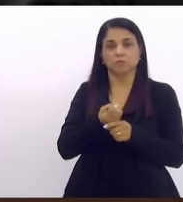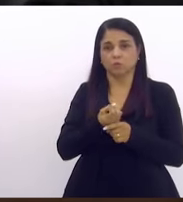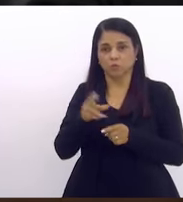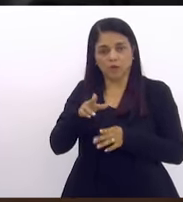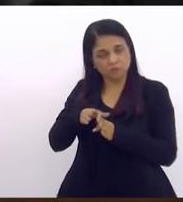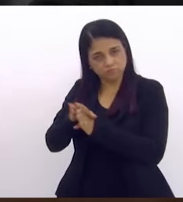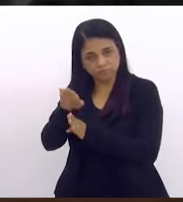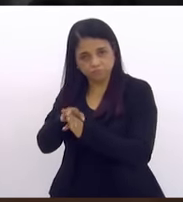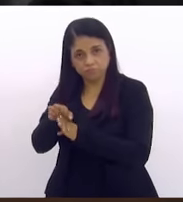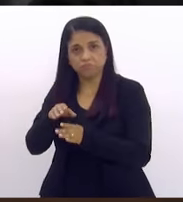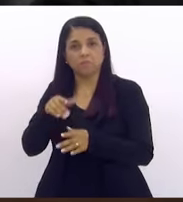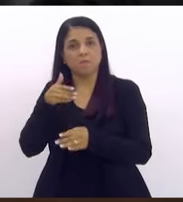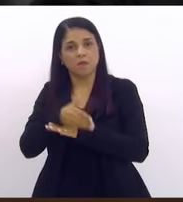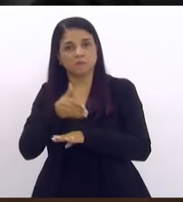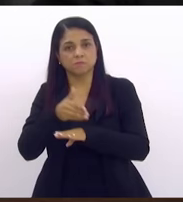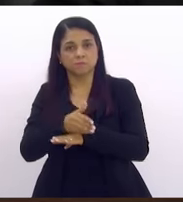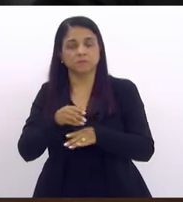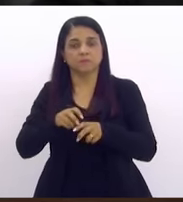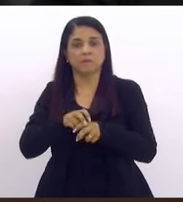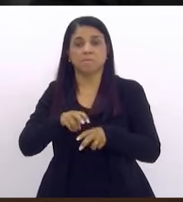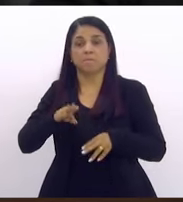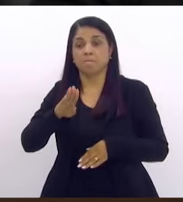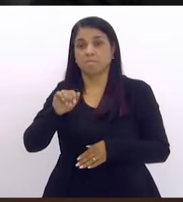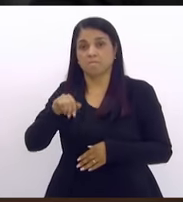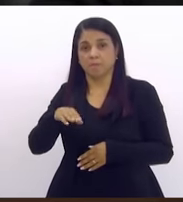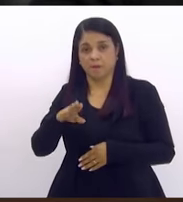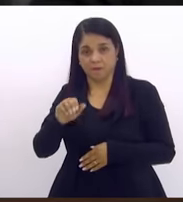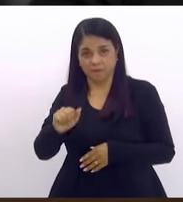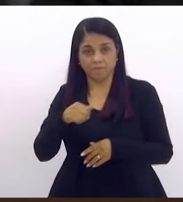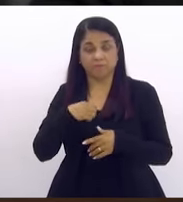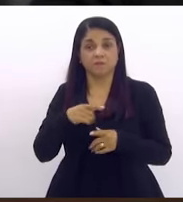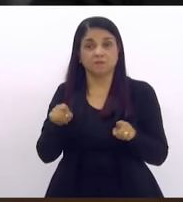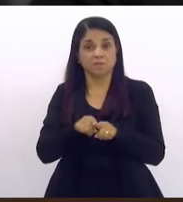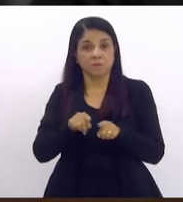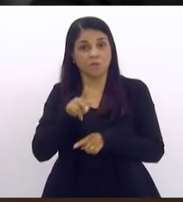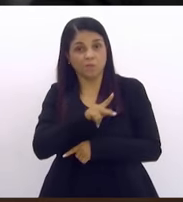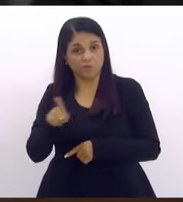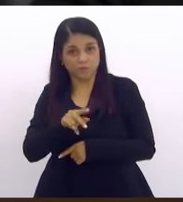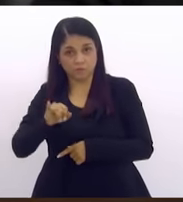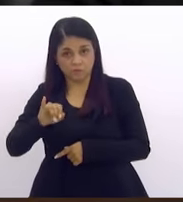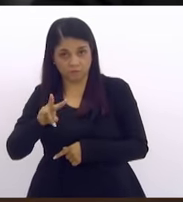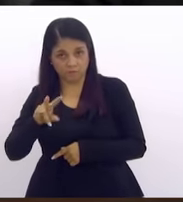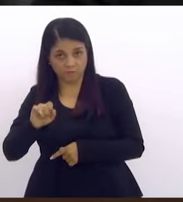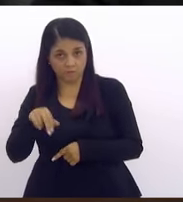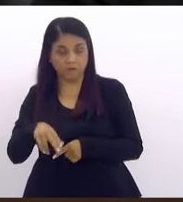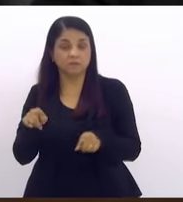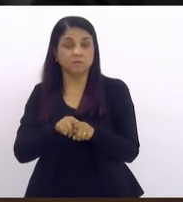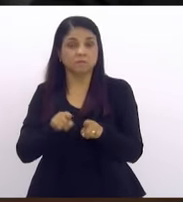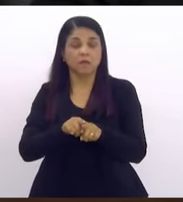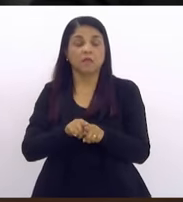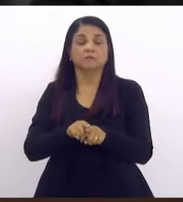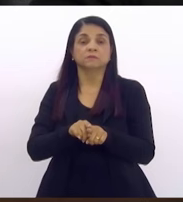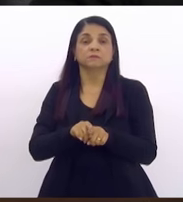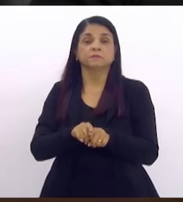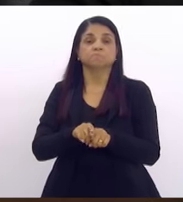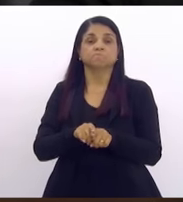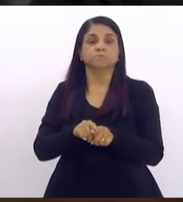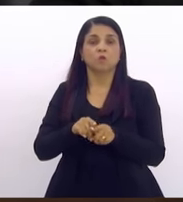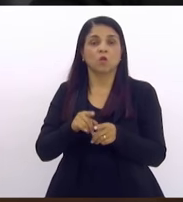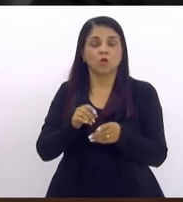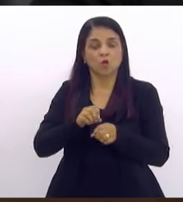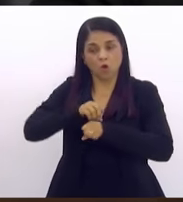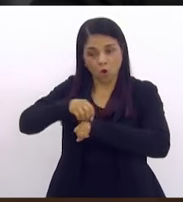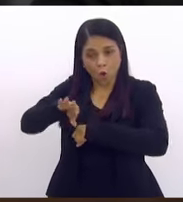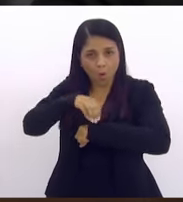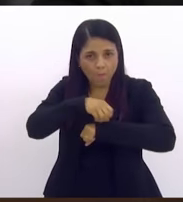participando também de várias bancas não fosse o suficiente o professor Ivan também teve a generosidade de compartilhar